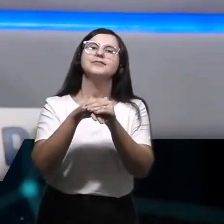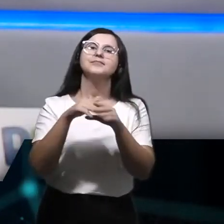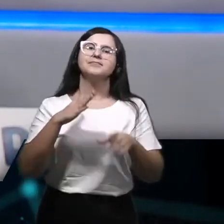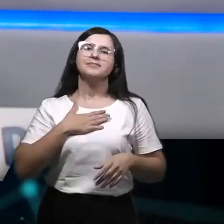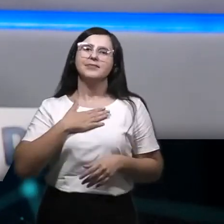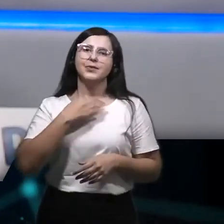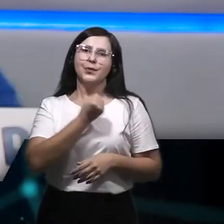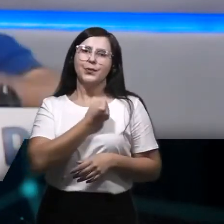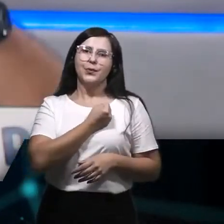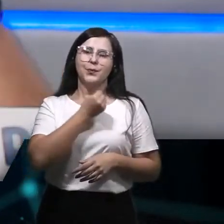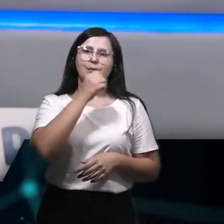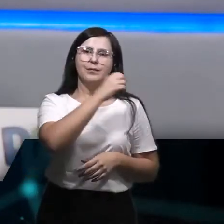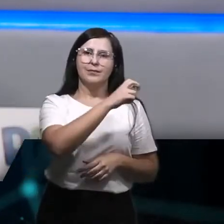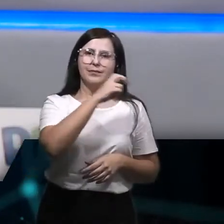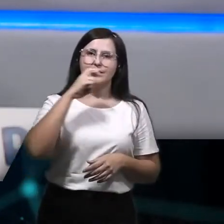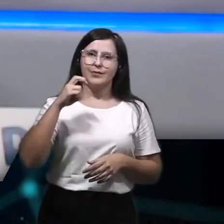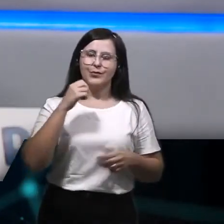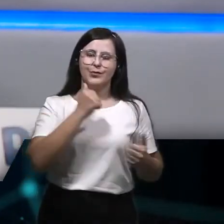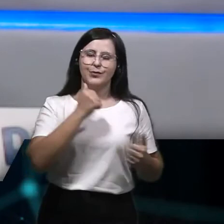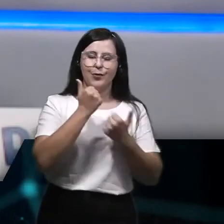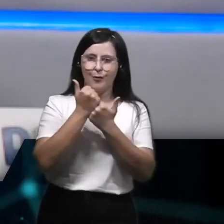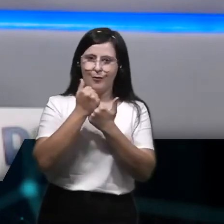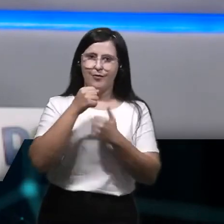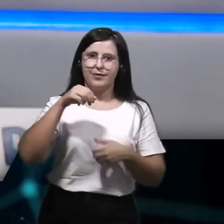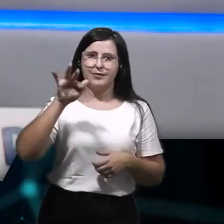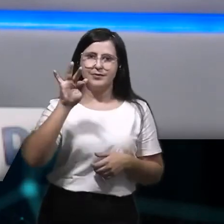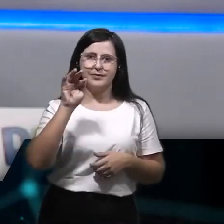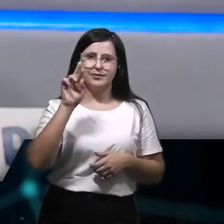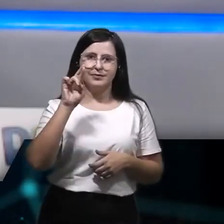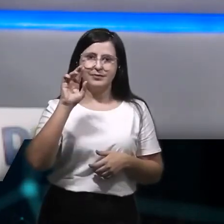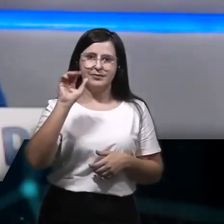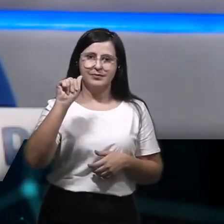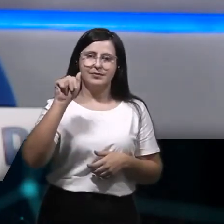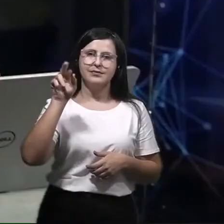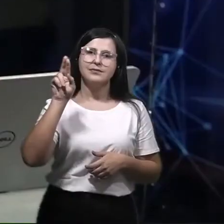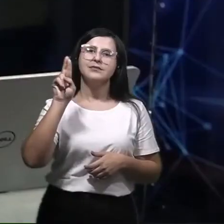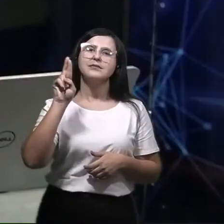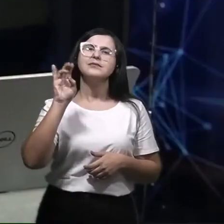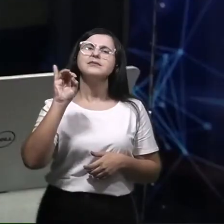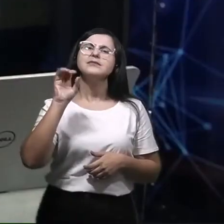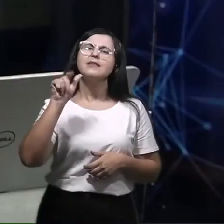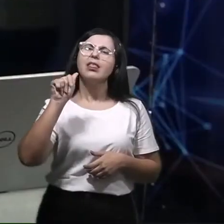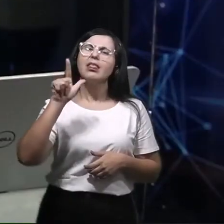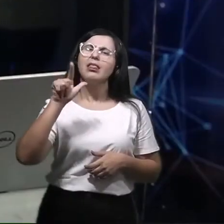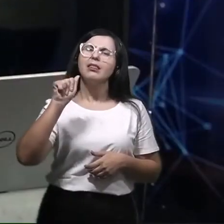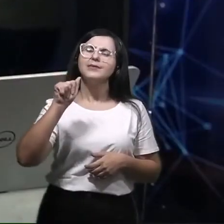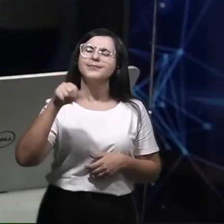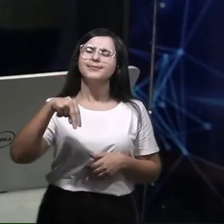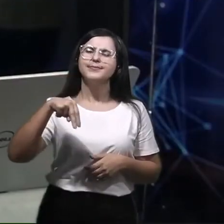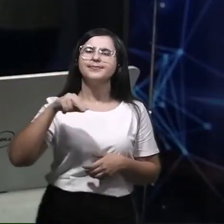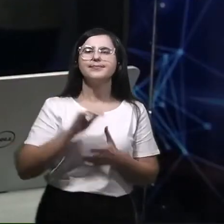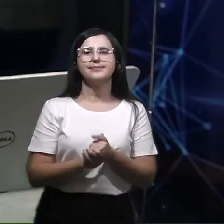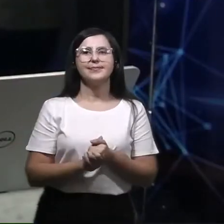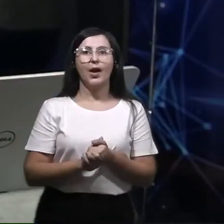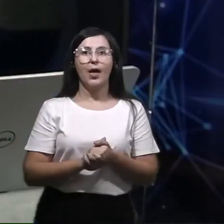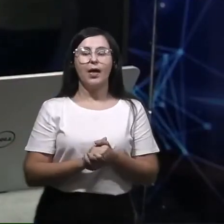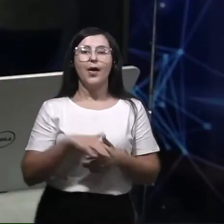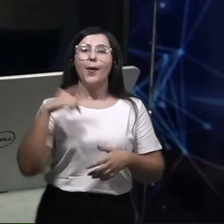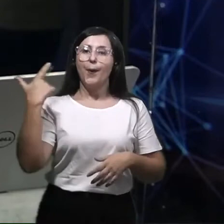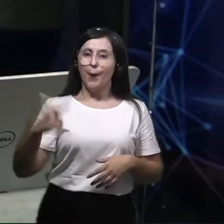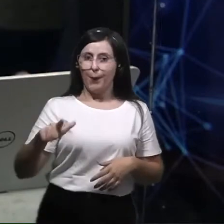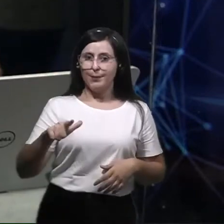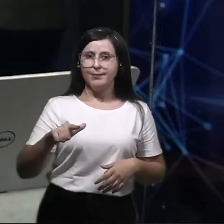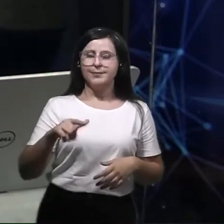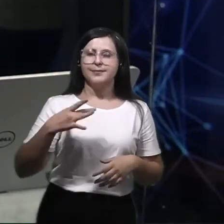55, Frailan Vice, para continuar trabalhando pelo Brejo Abadeus. Vamos então ao sorteio do próximo candidato.